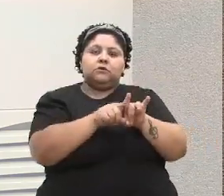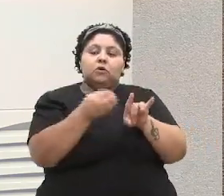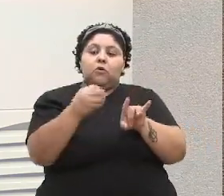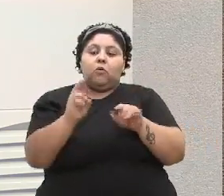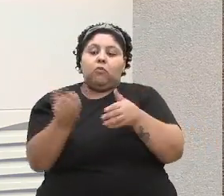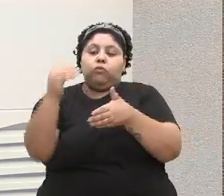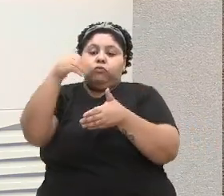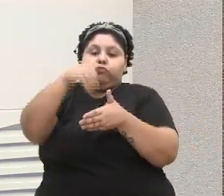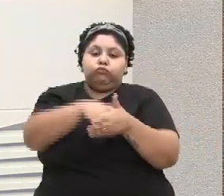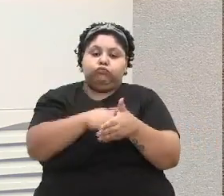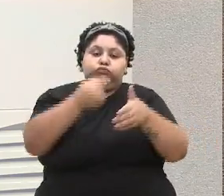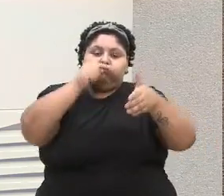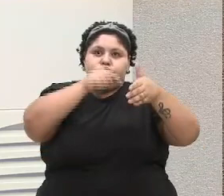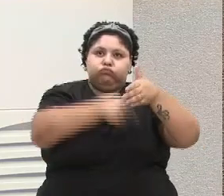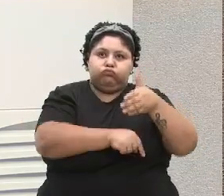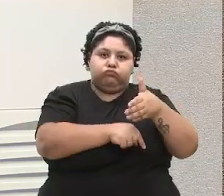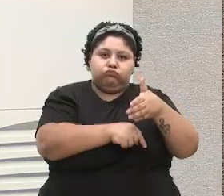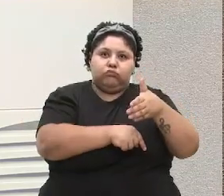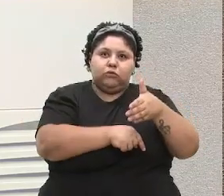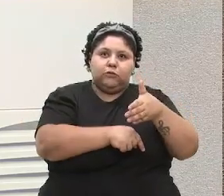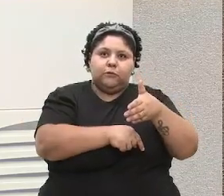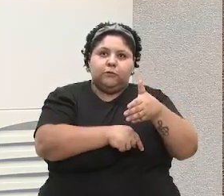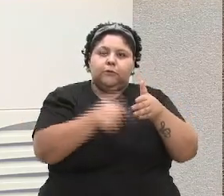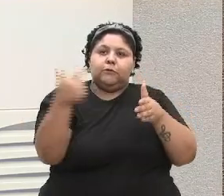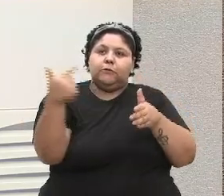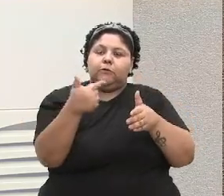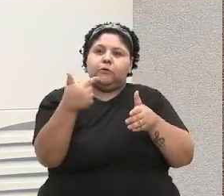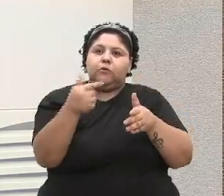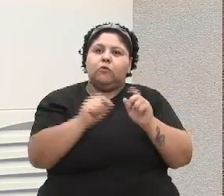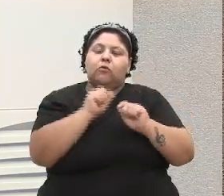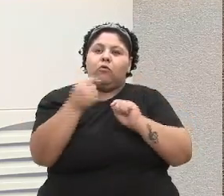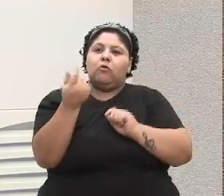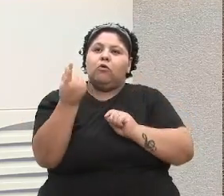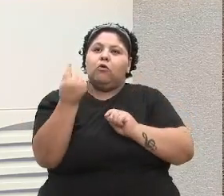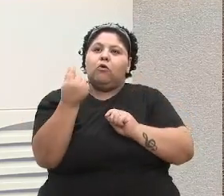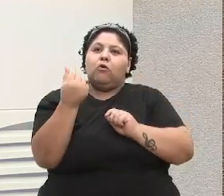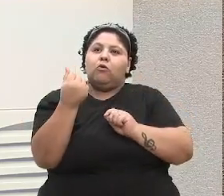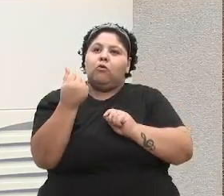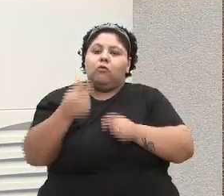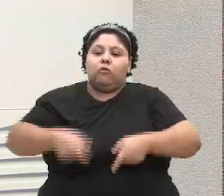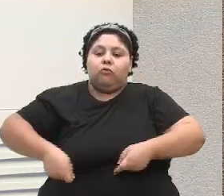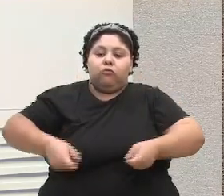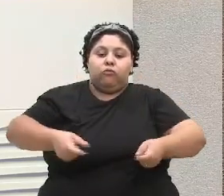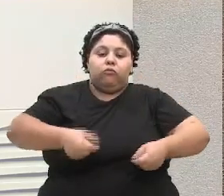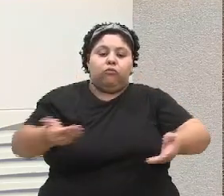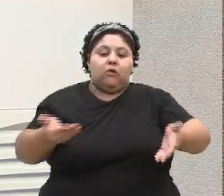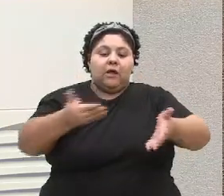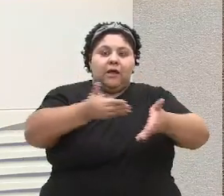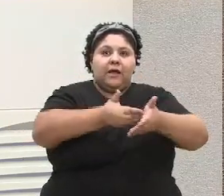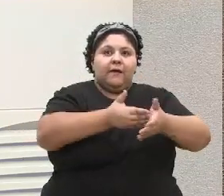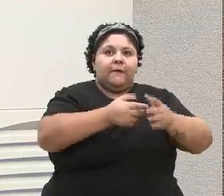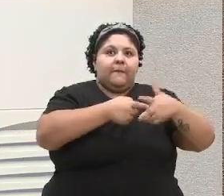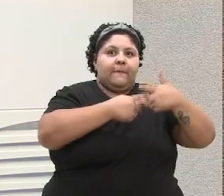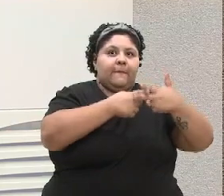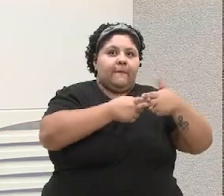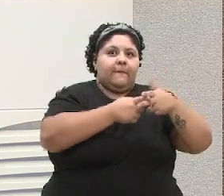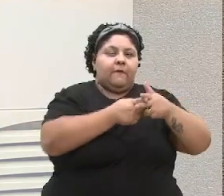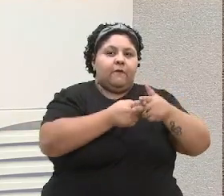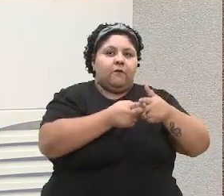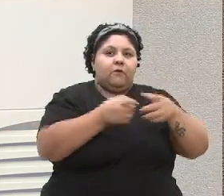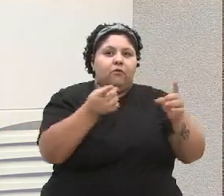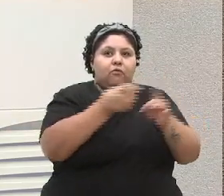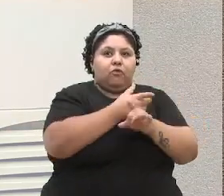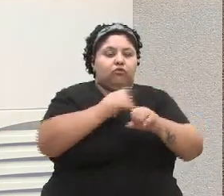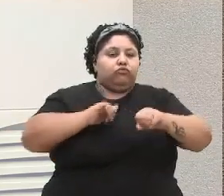depositados em algum fundo municipal específico? 7. Quais foram os valores gastos até o presente momento para manutenção e o pleno funcionamento do